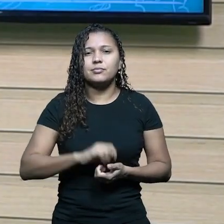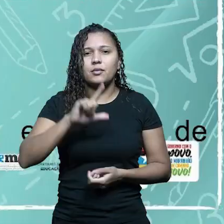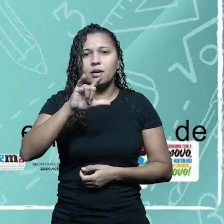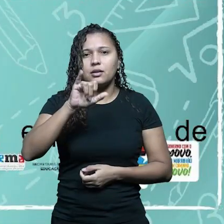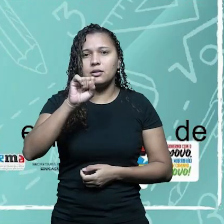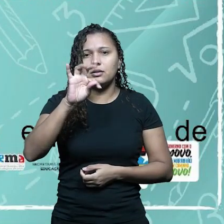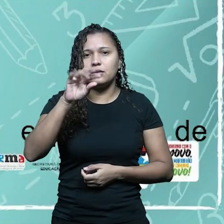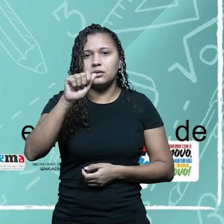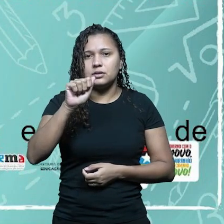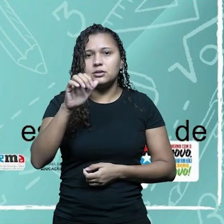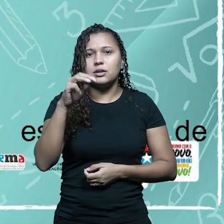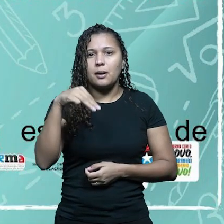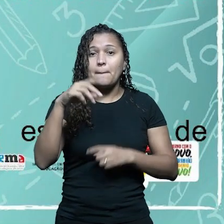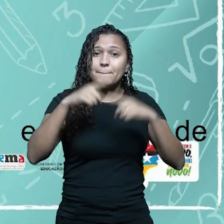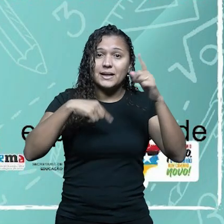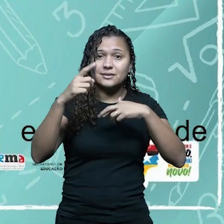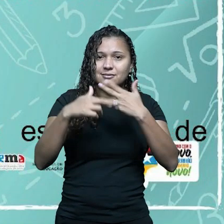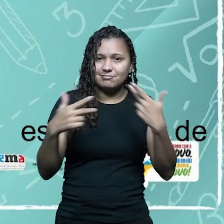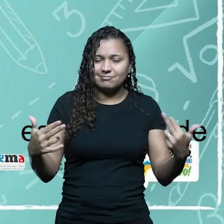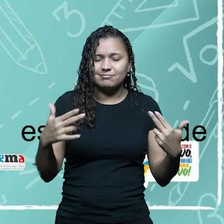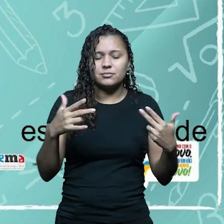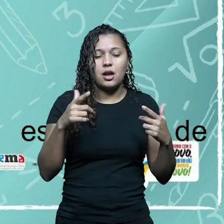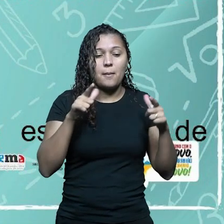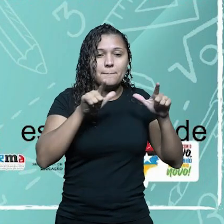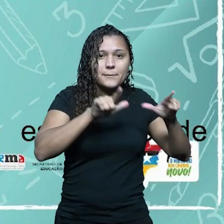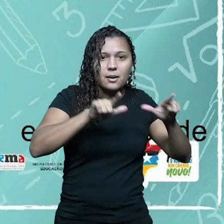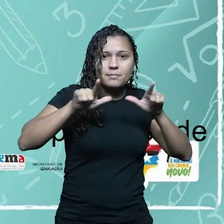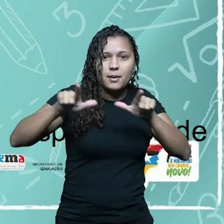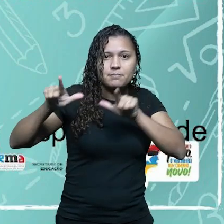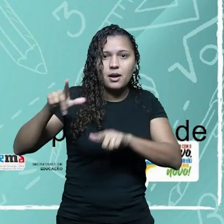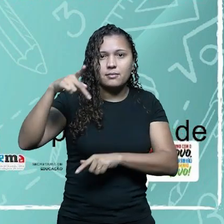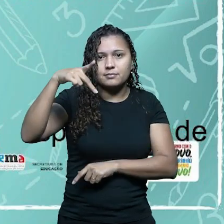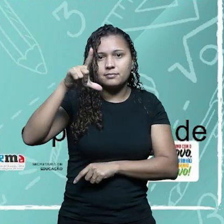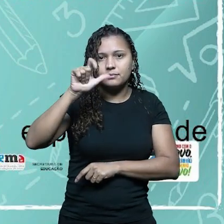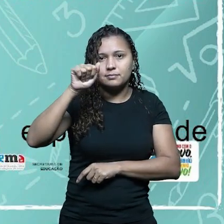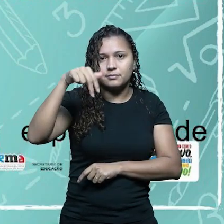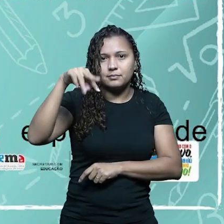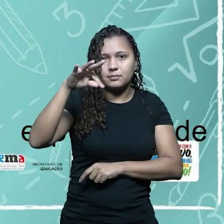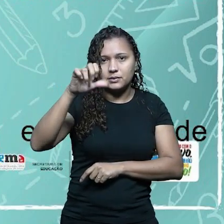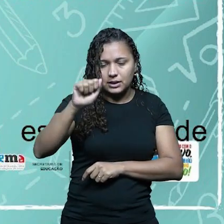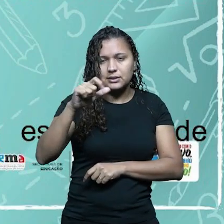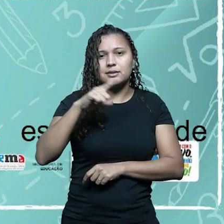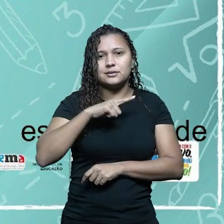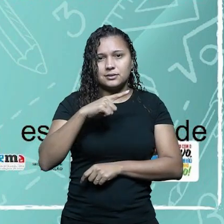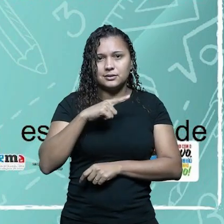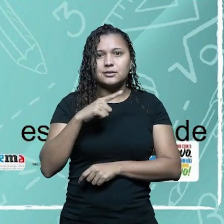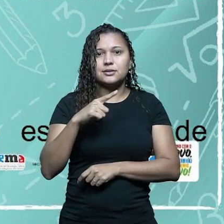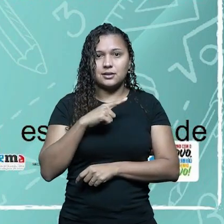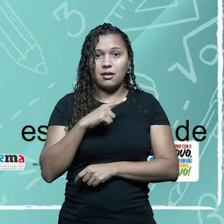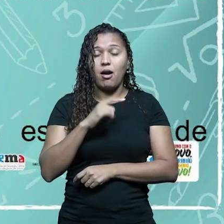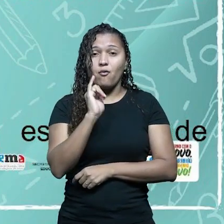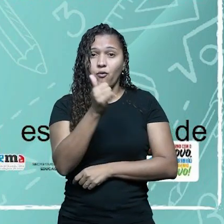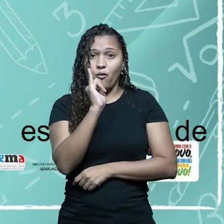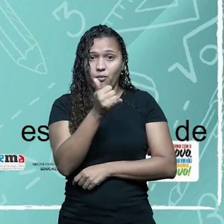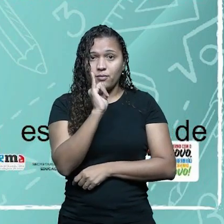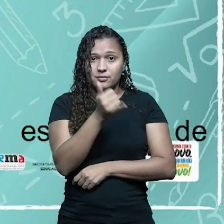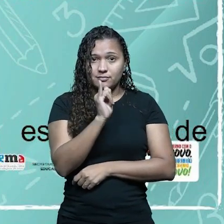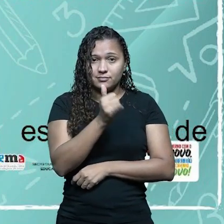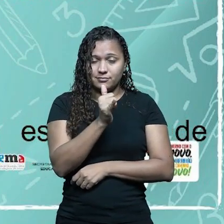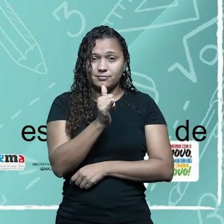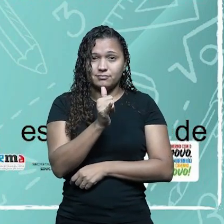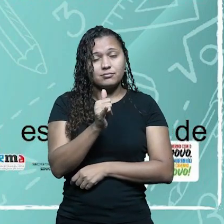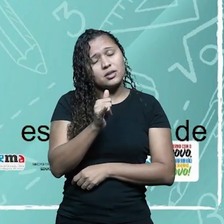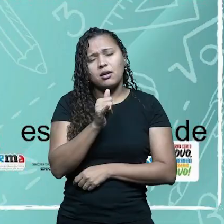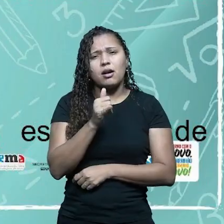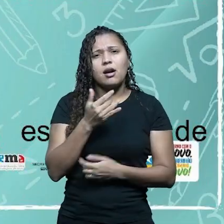si. Lista de materiais. Para cada planta de tubulação, para cada tipo específico de material, são indicadas